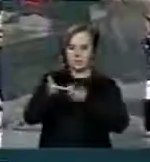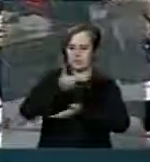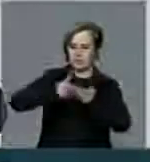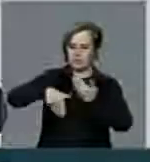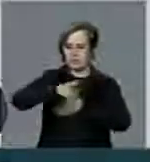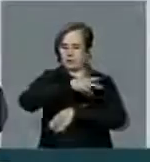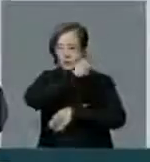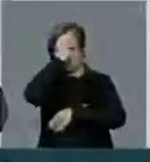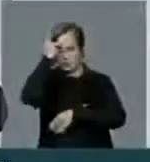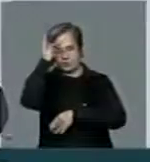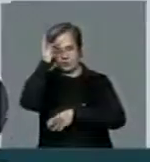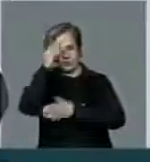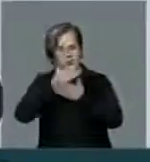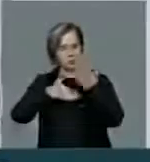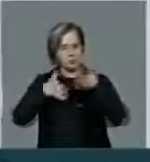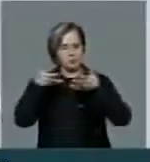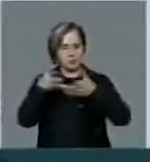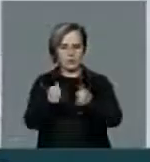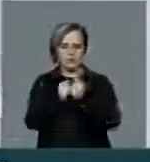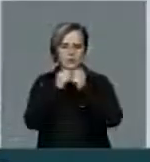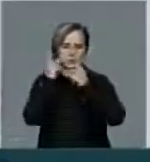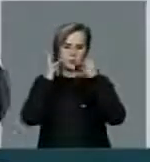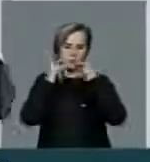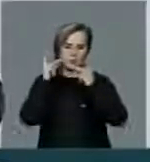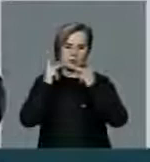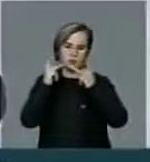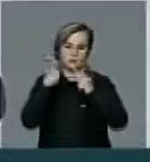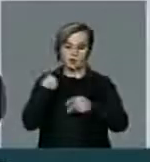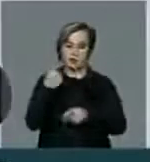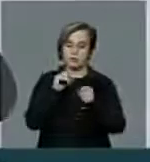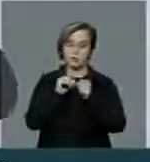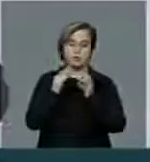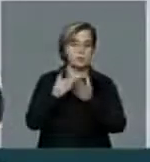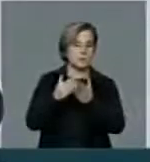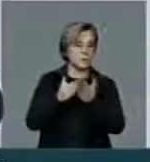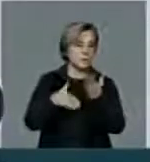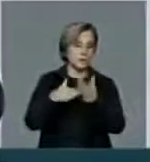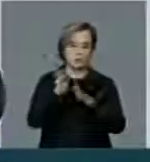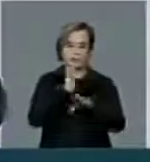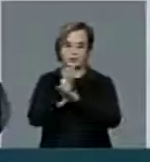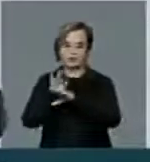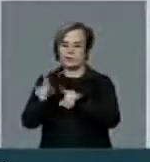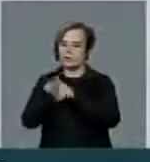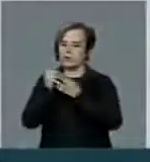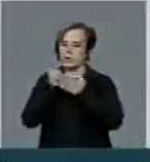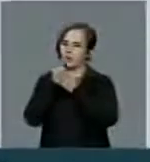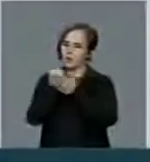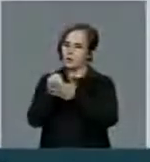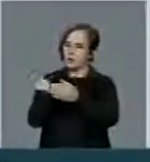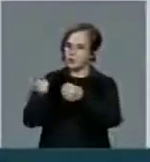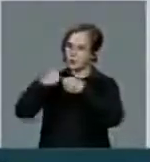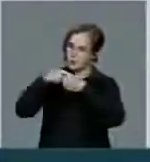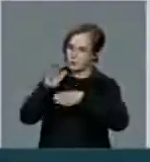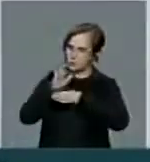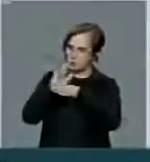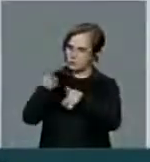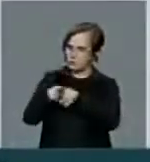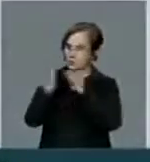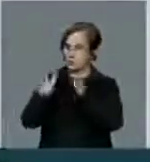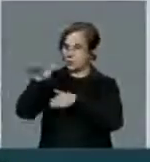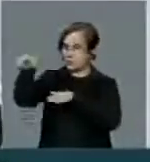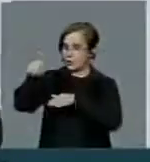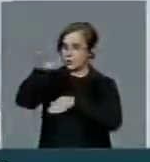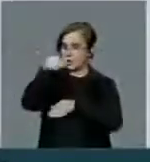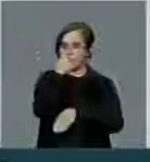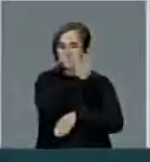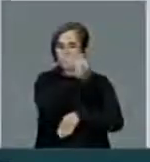políticos. Isso tem que ser feito, nós estamos fazendo para cada estado. Além de acordo de cooperação, etc., nós estamos chamando agora, um a um. Eu